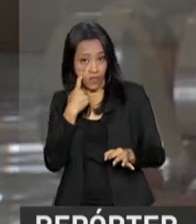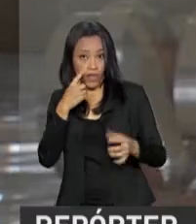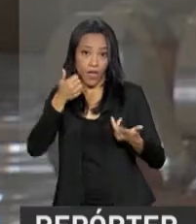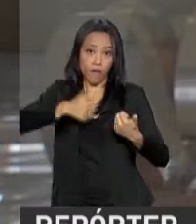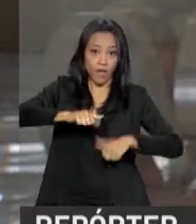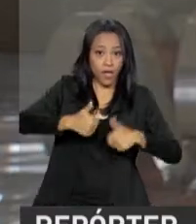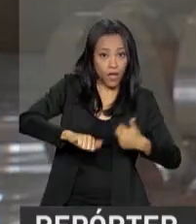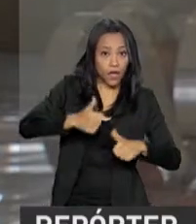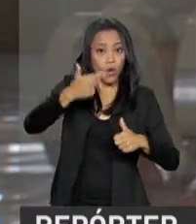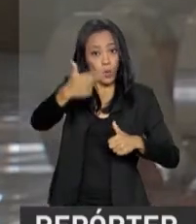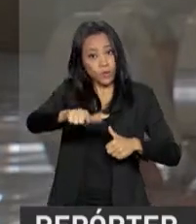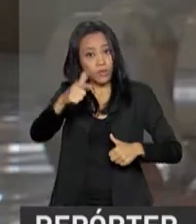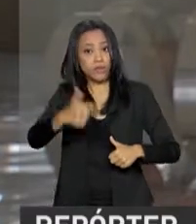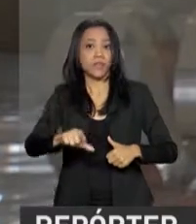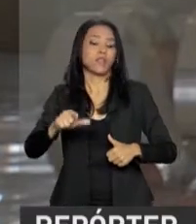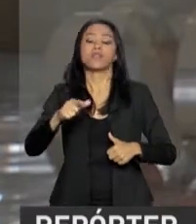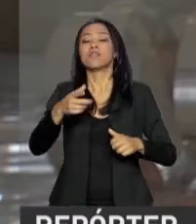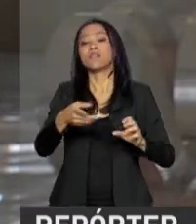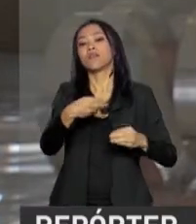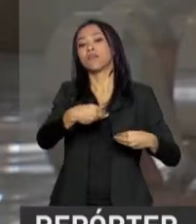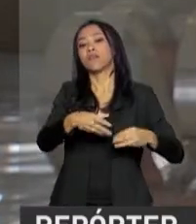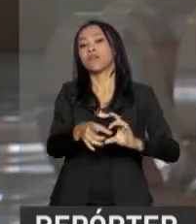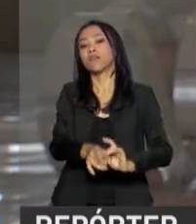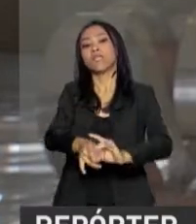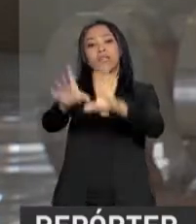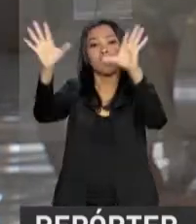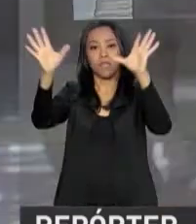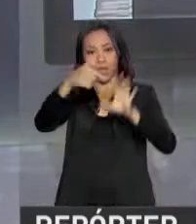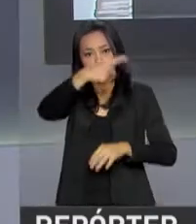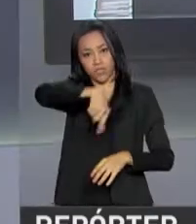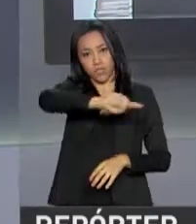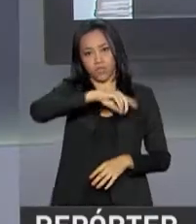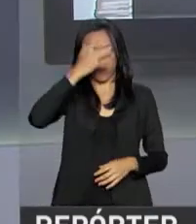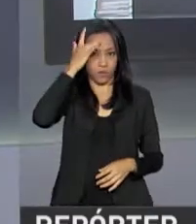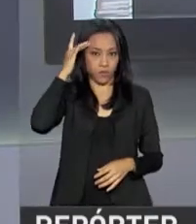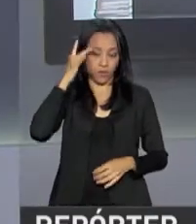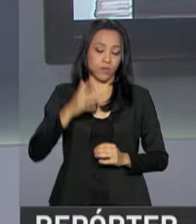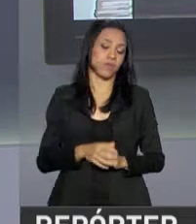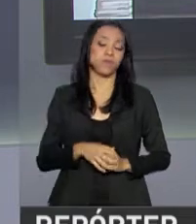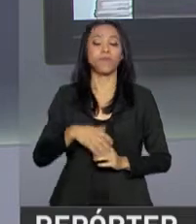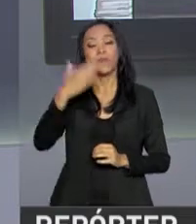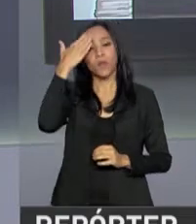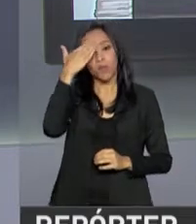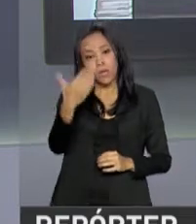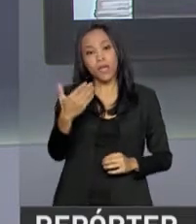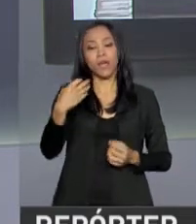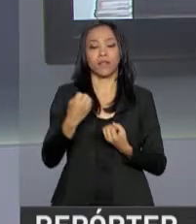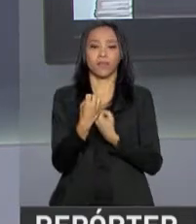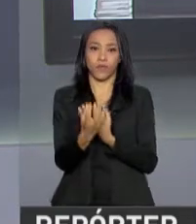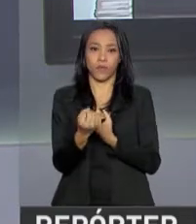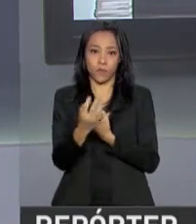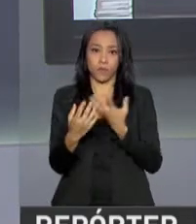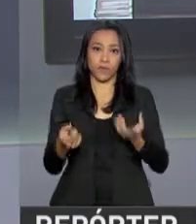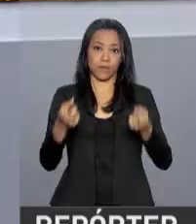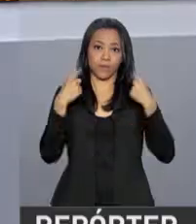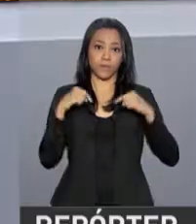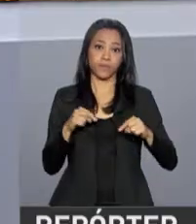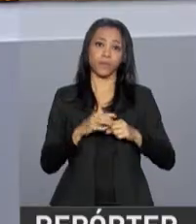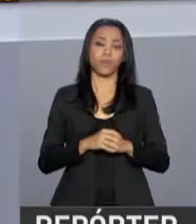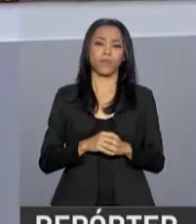prisão e concedida a liberdade a isso voltamos com você obrigada luana pelas informações